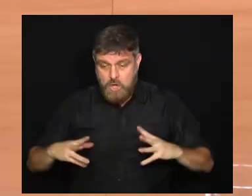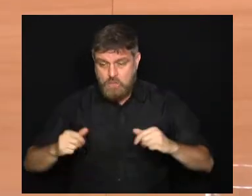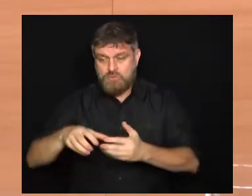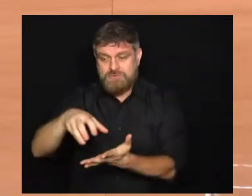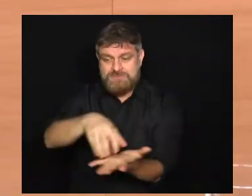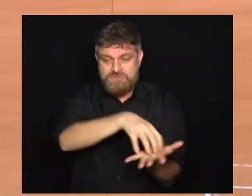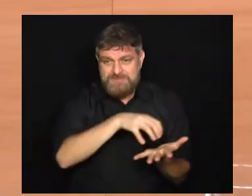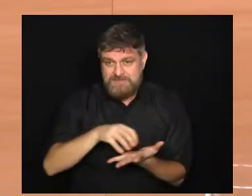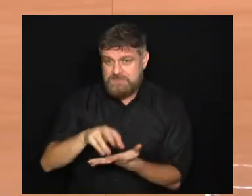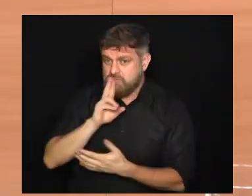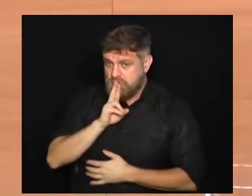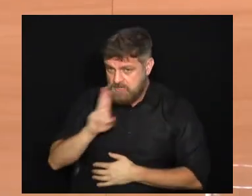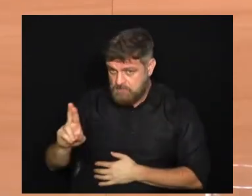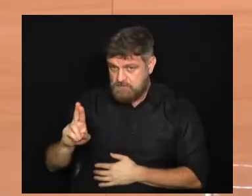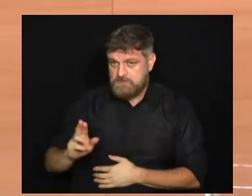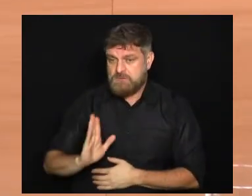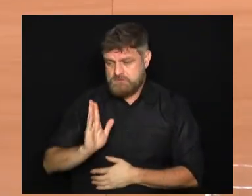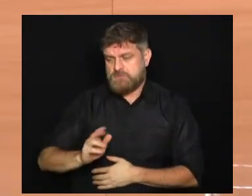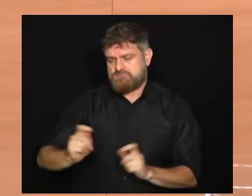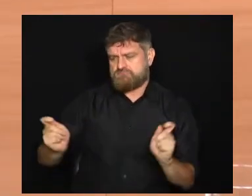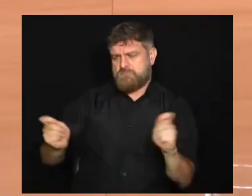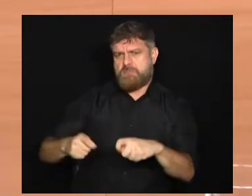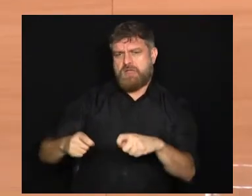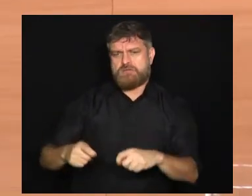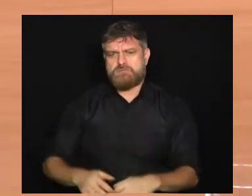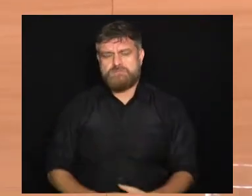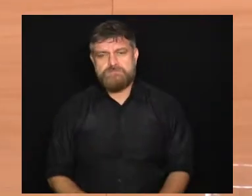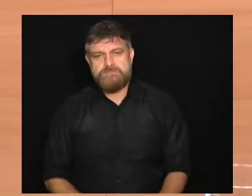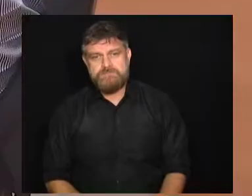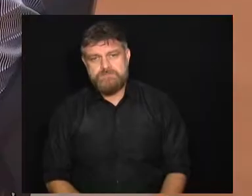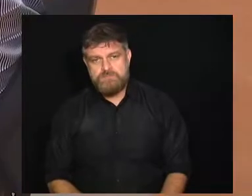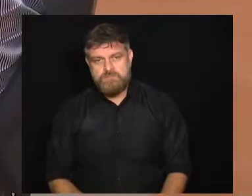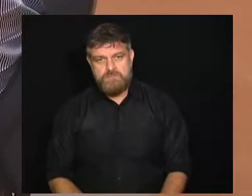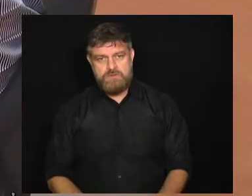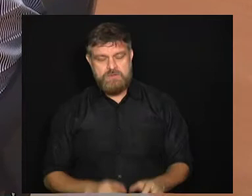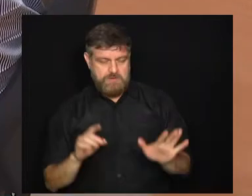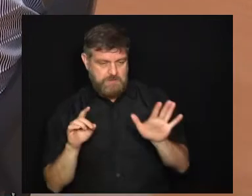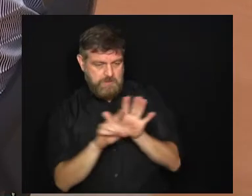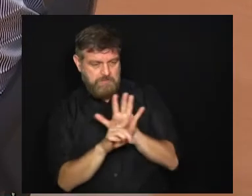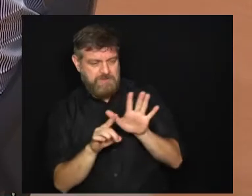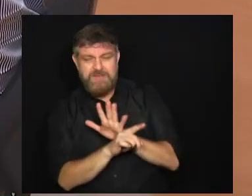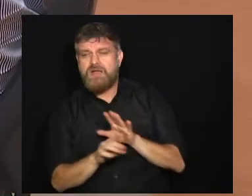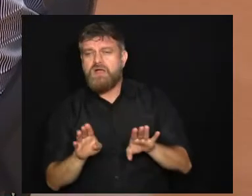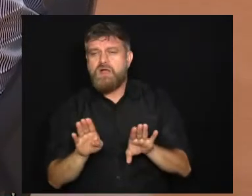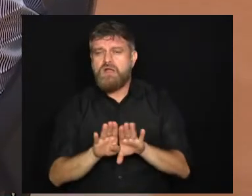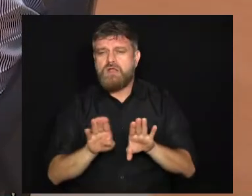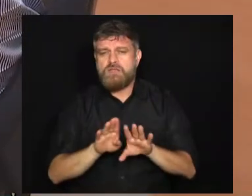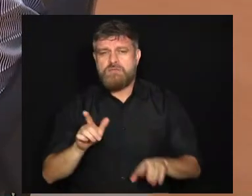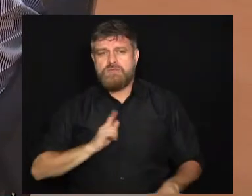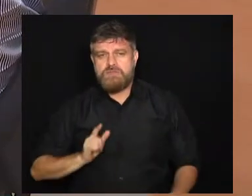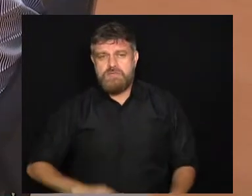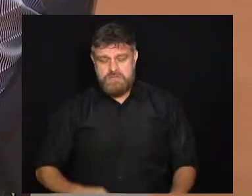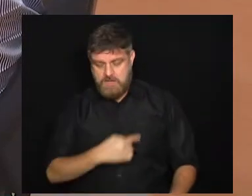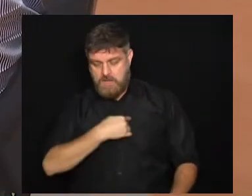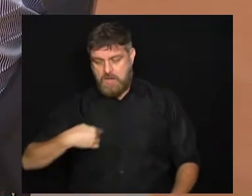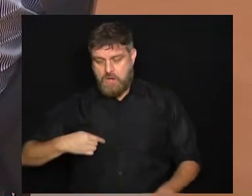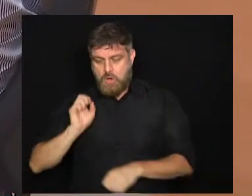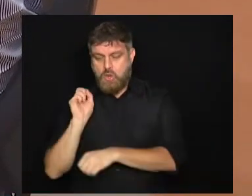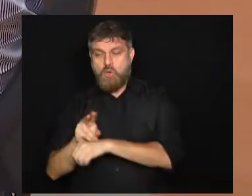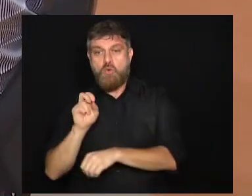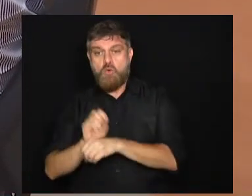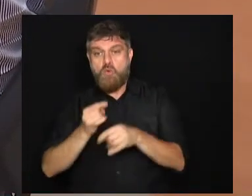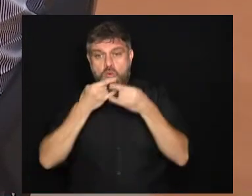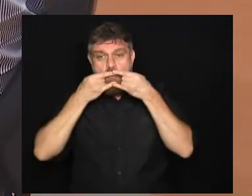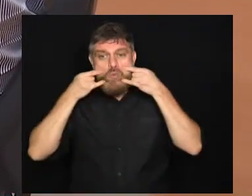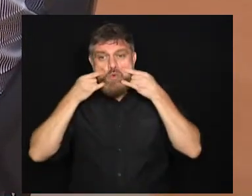seja, respondendo a sua pergunta, com certeza. Tá. E a questão da preparação para o coronavírus, como é que está isso aí na